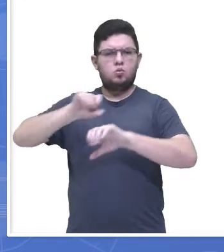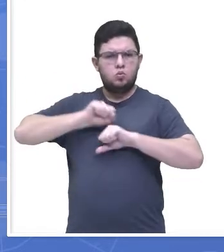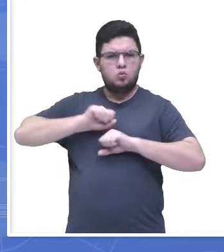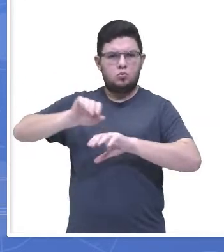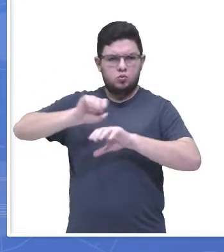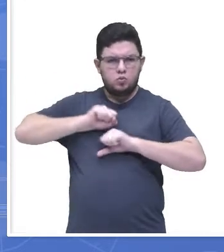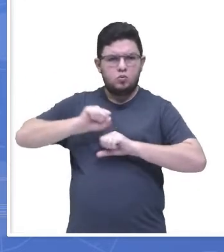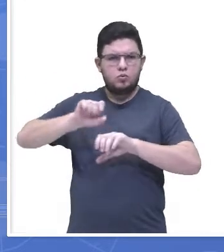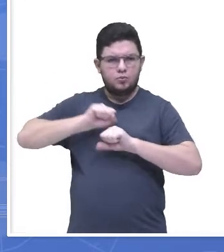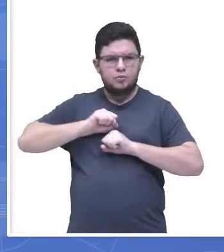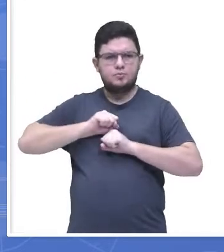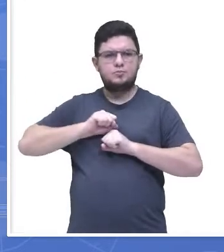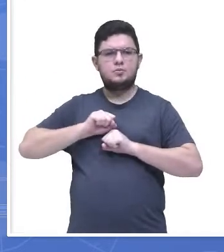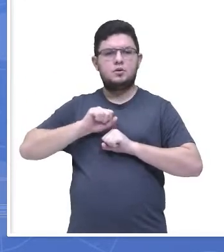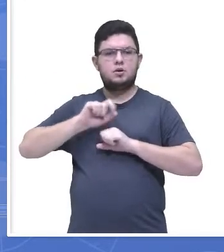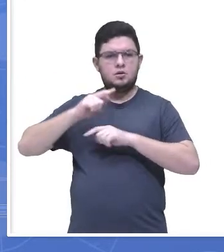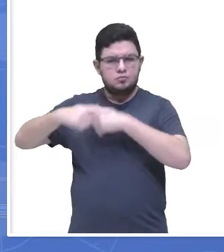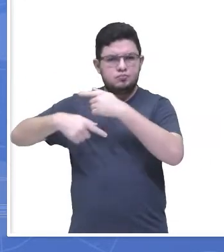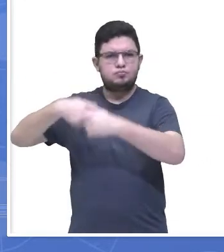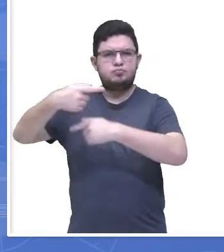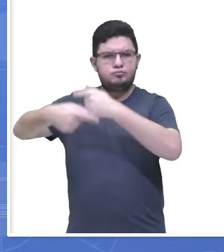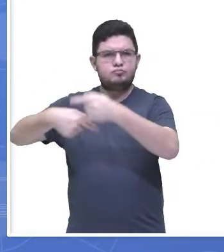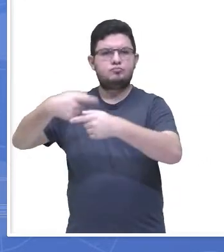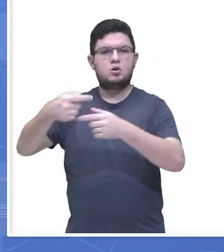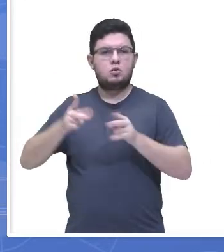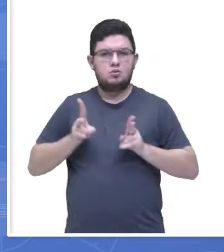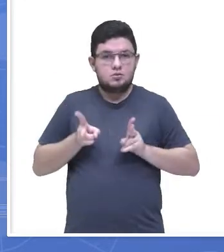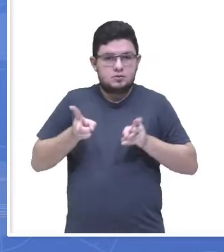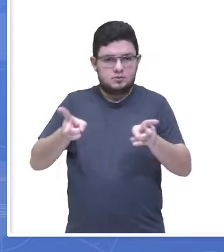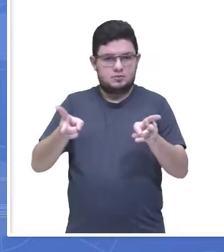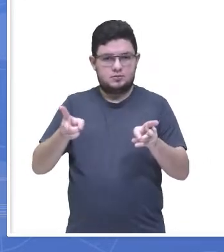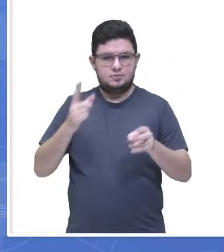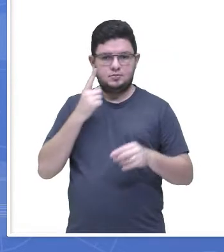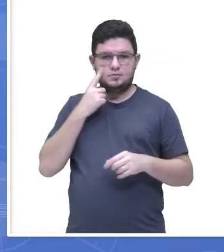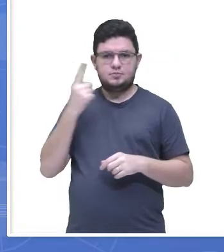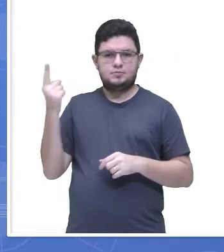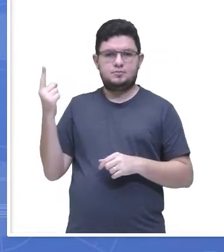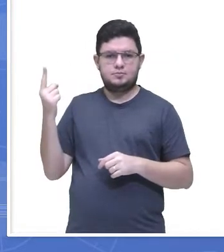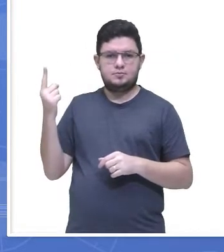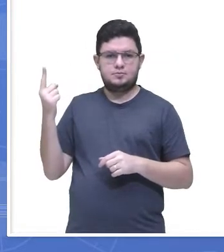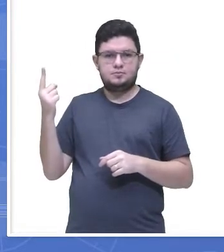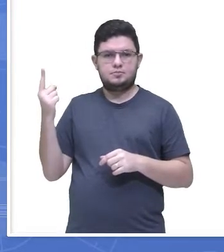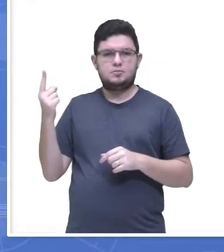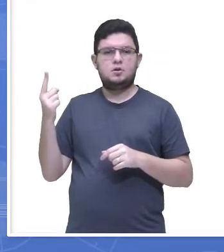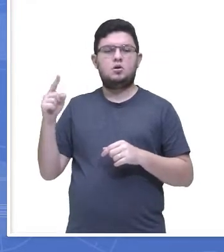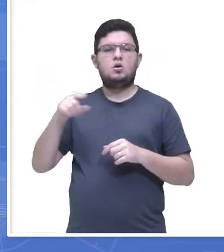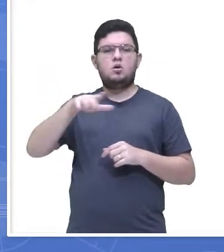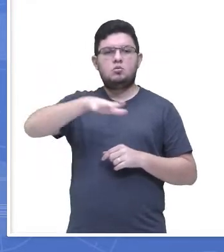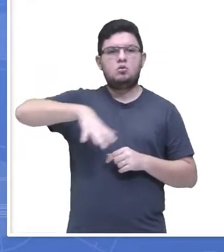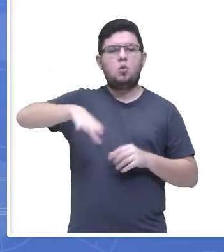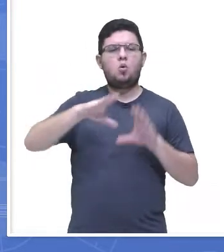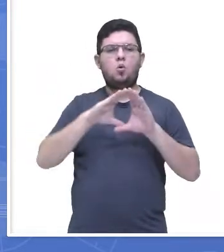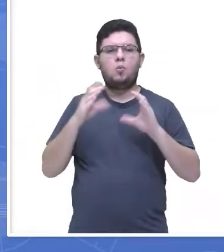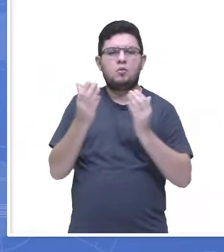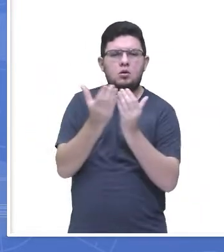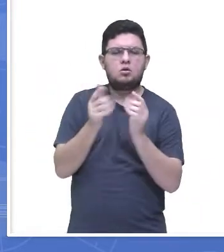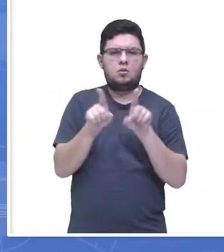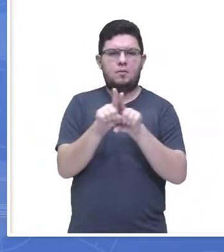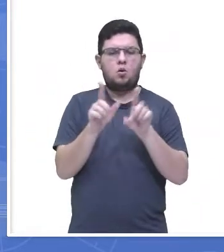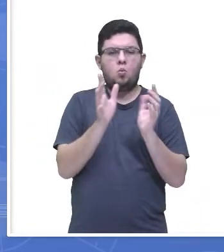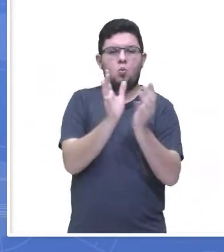as ideias iluministas lá da Europa, assunto que vocês já estudaram. Se não estudaram, a gente vai aprofundar ainda mais nos